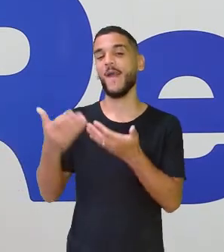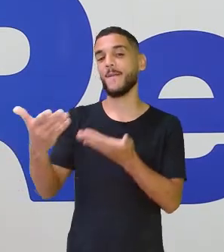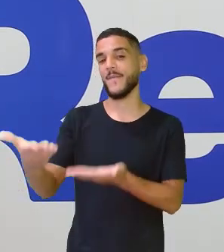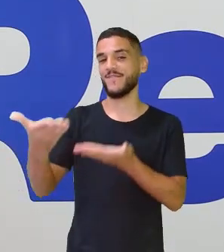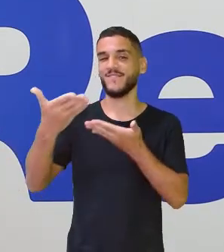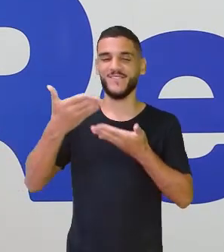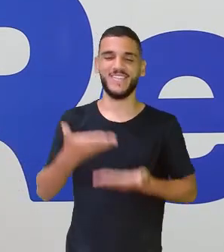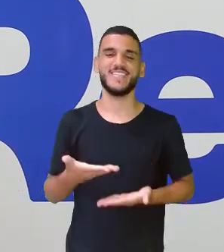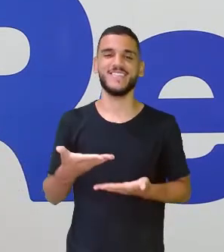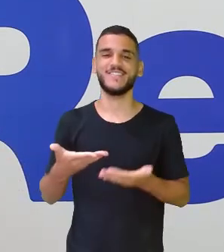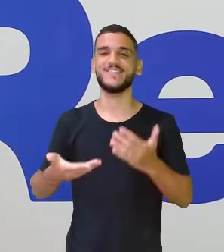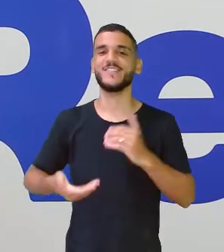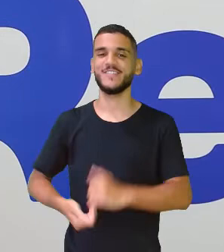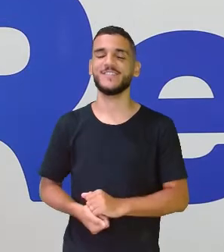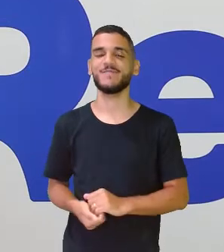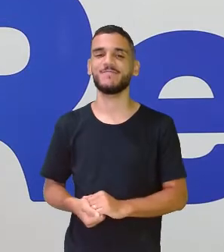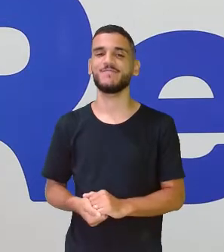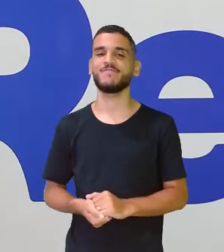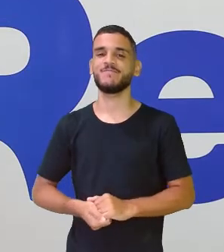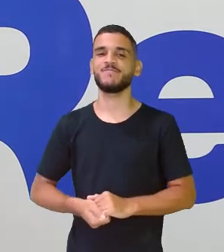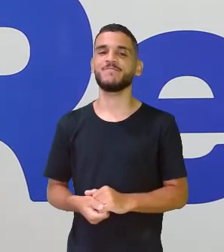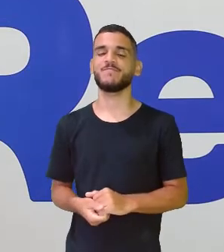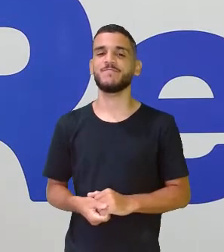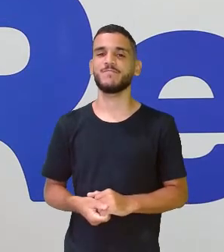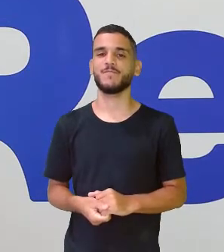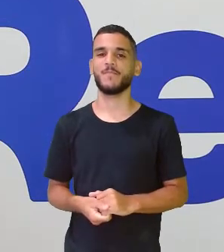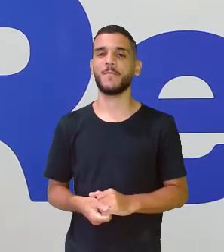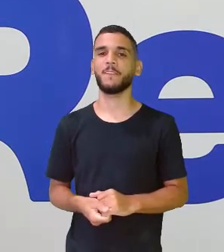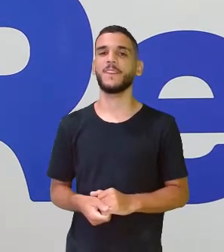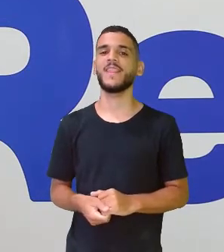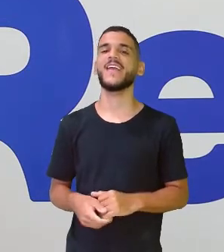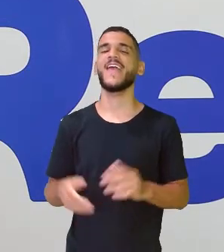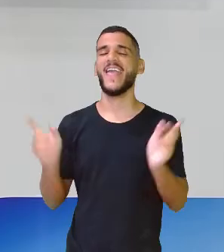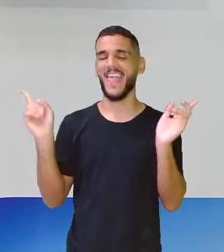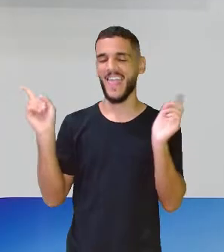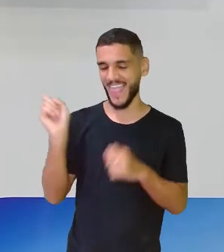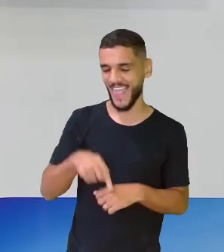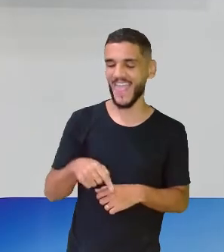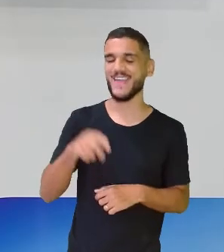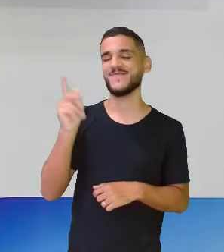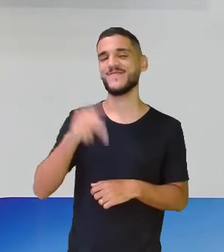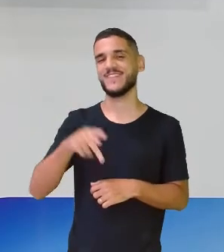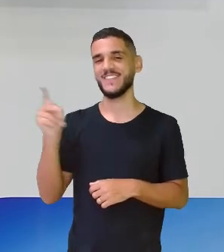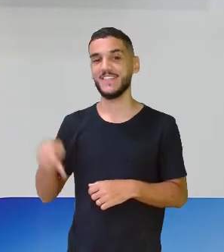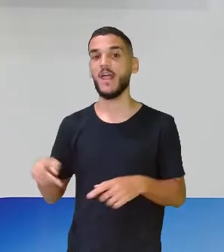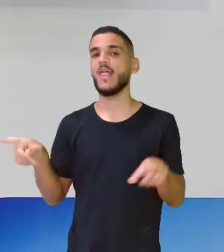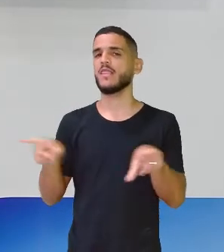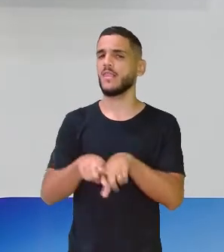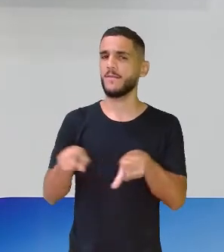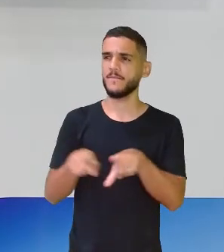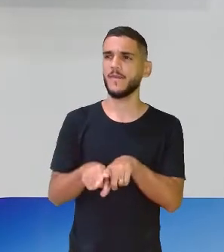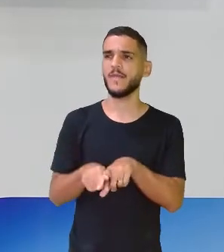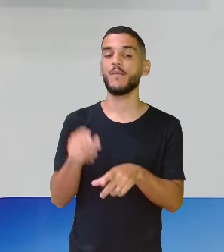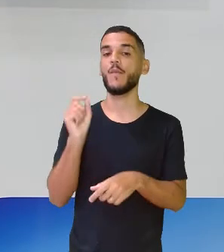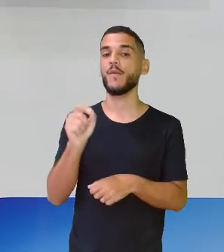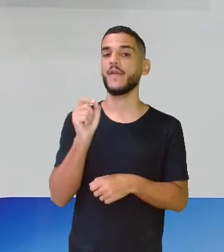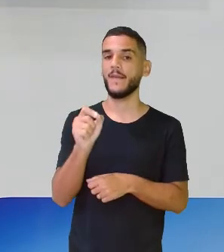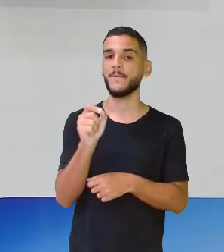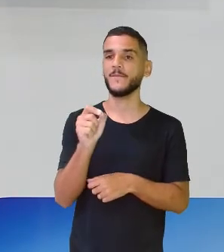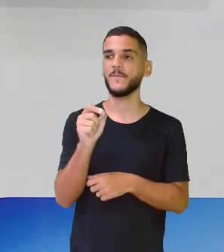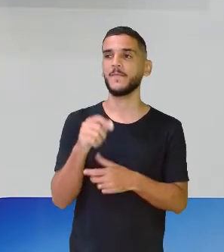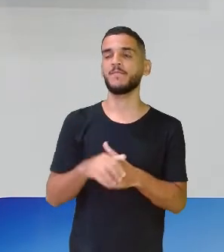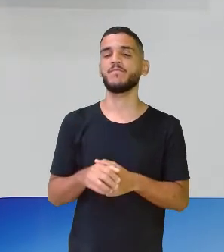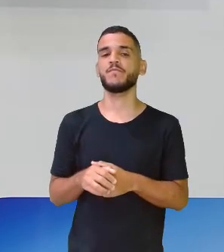todos muito bem-vindos. É isso aí, professora Márcia. E também, lembrando que a